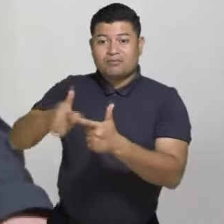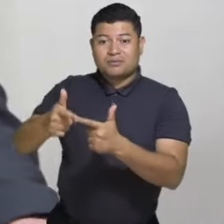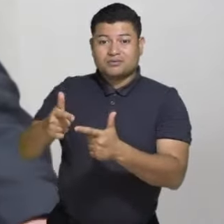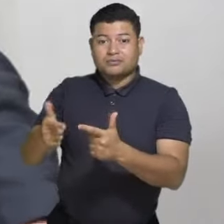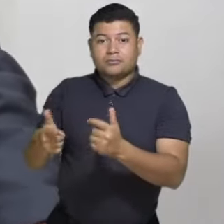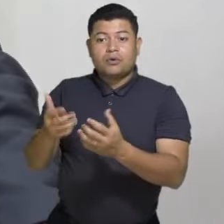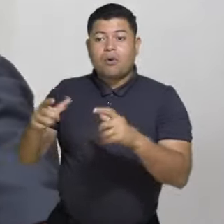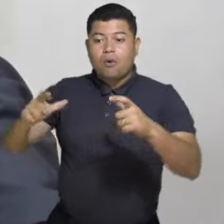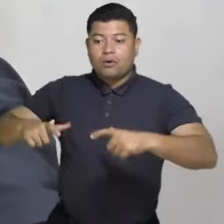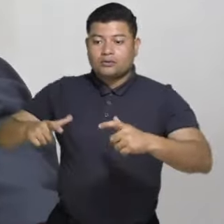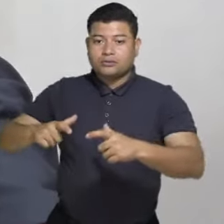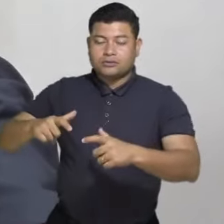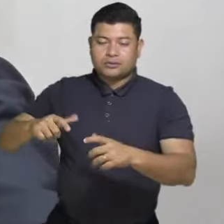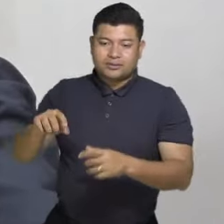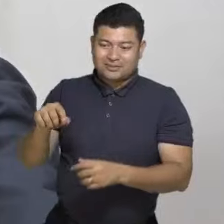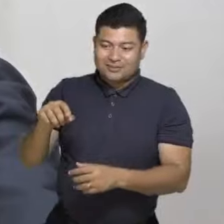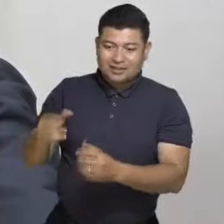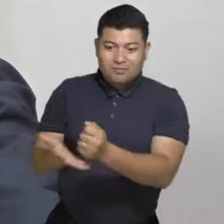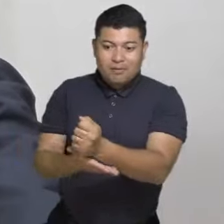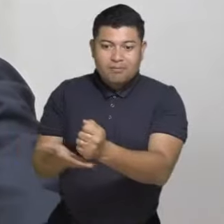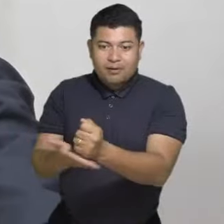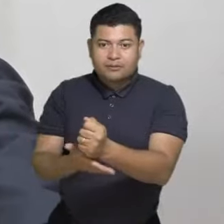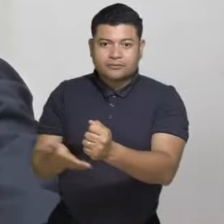Ficamos na superfície,